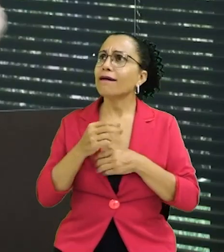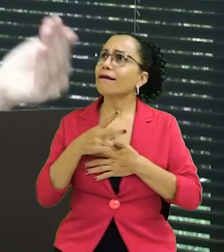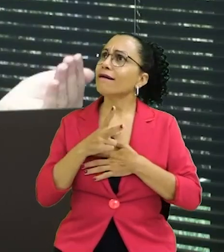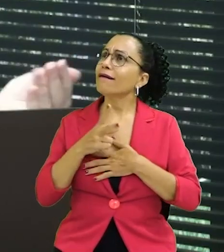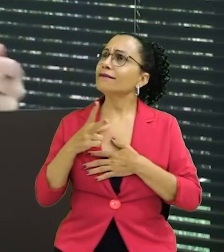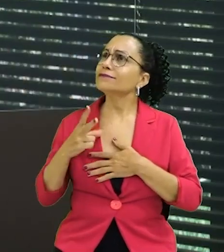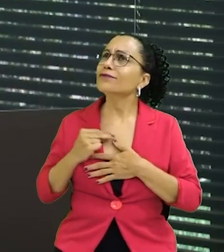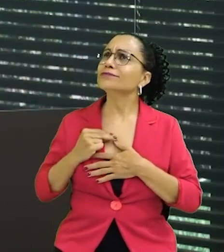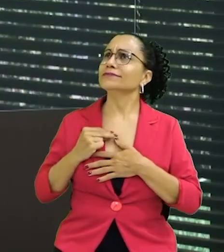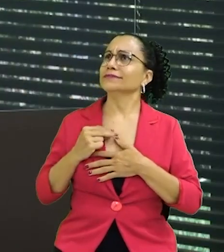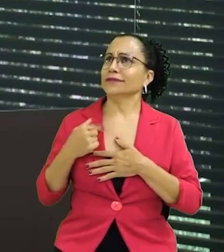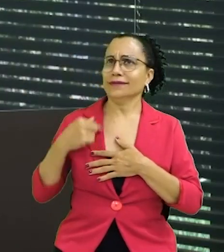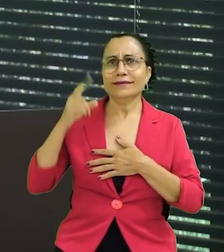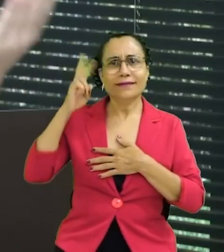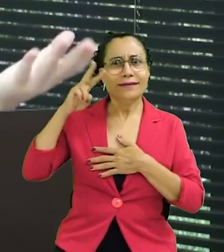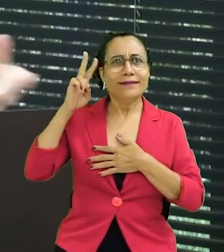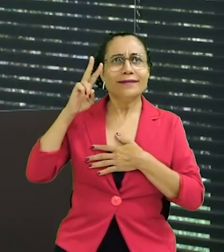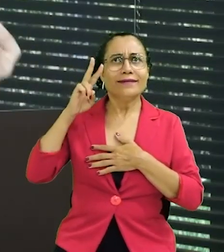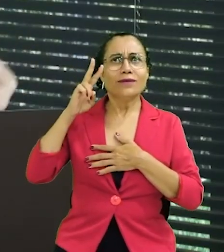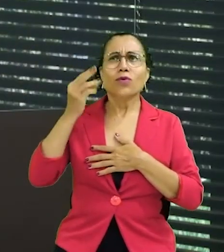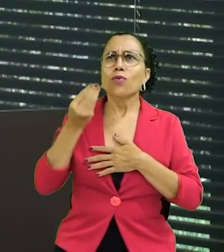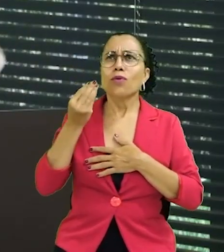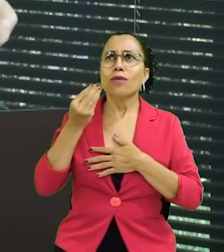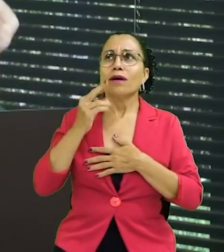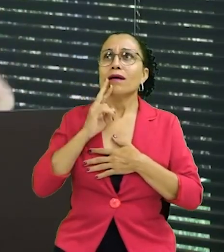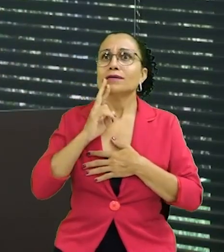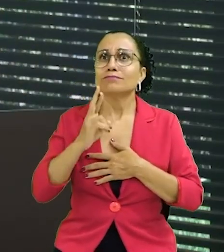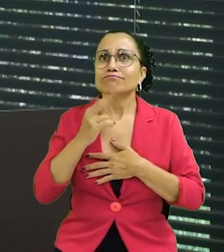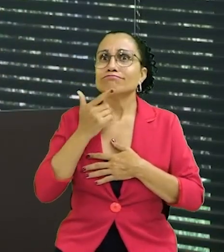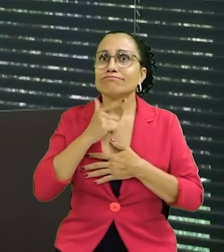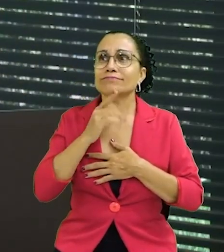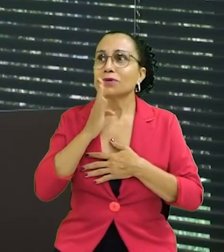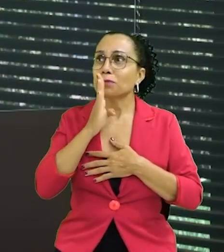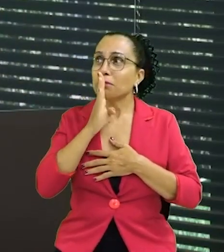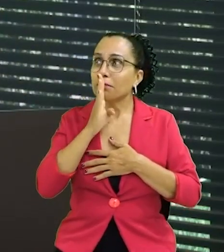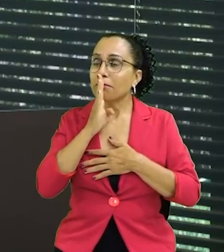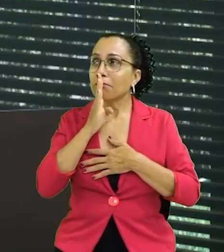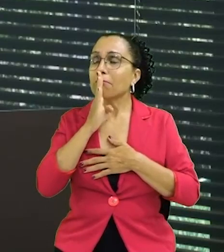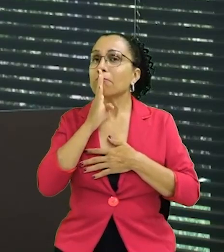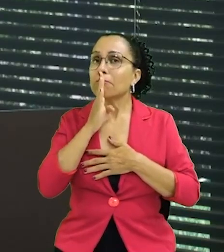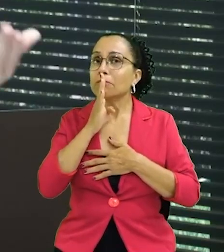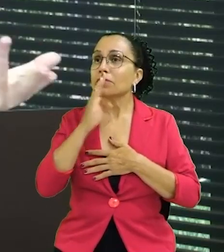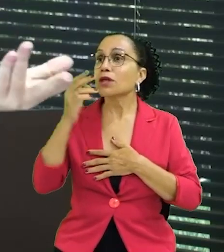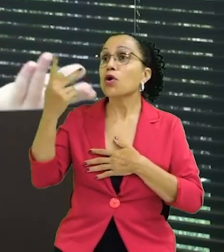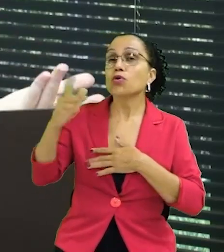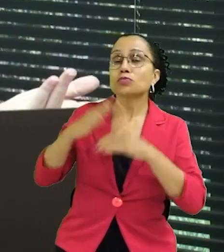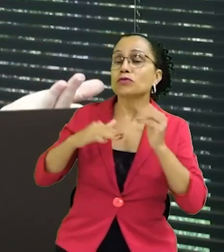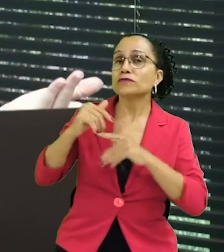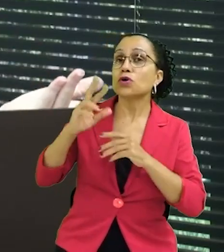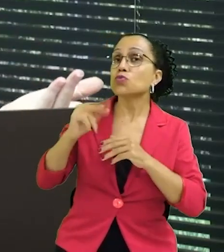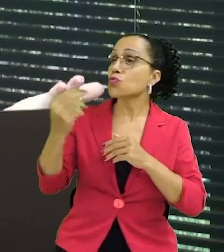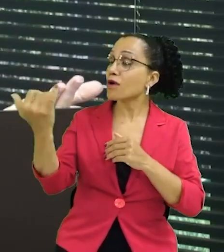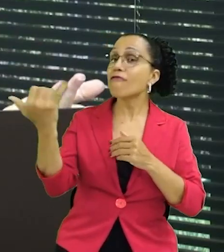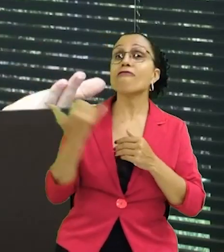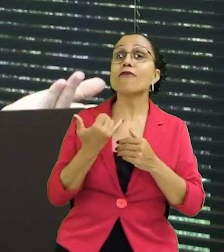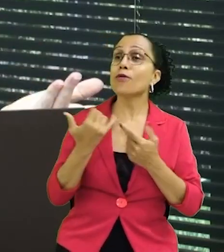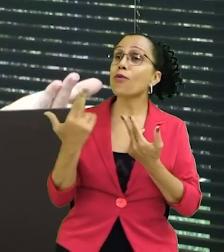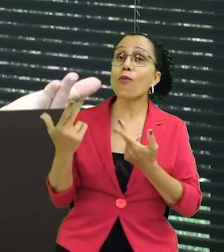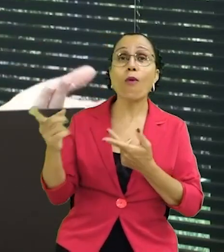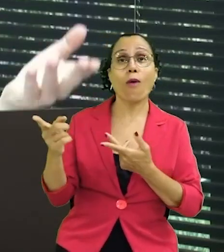sem resposta, porque nunca nenhum profissional tinha me falado dessa forma. E depois eu concordei com